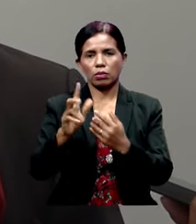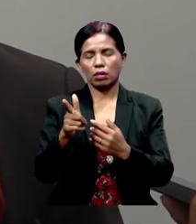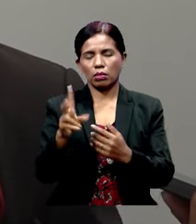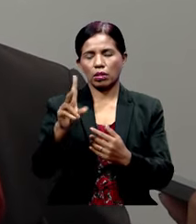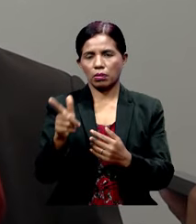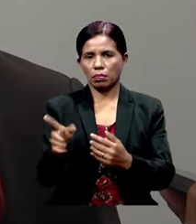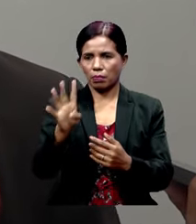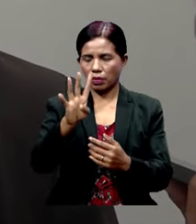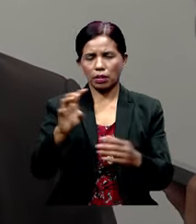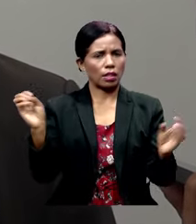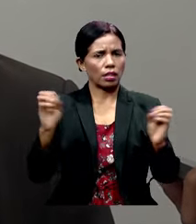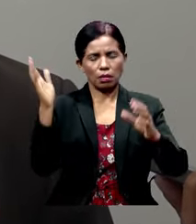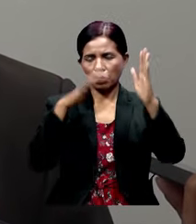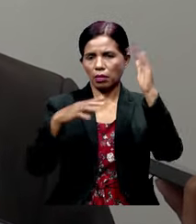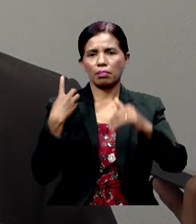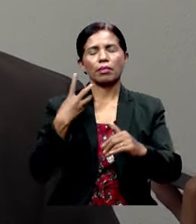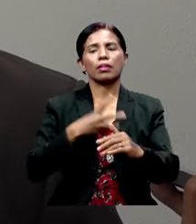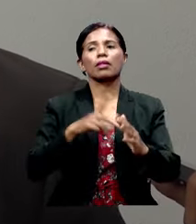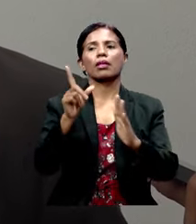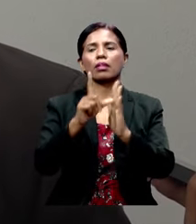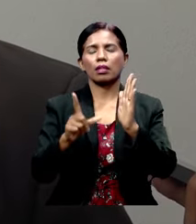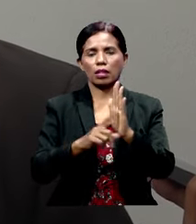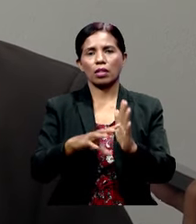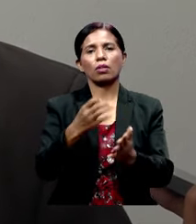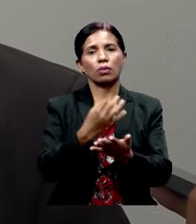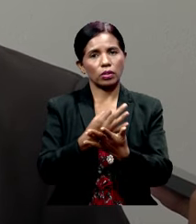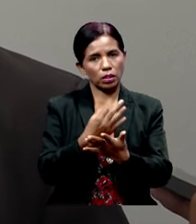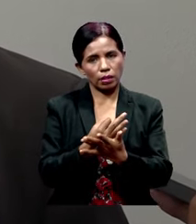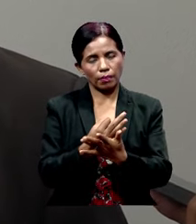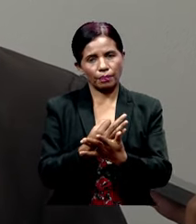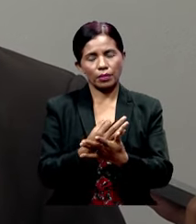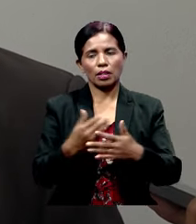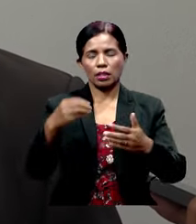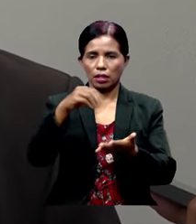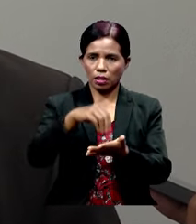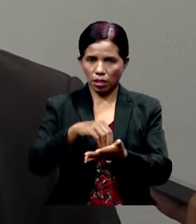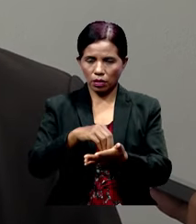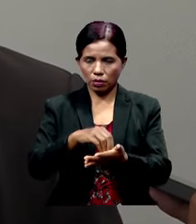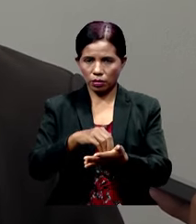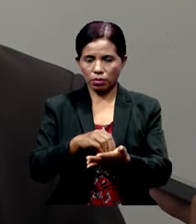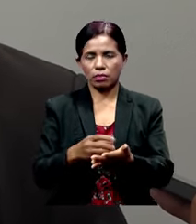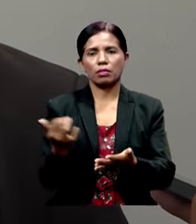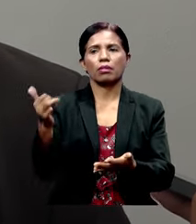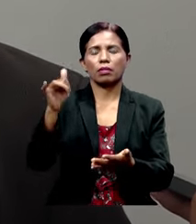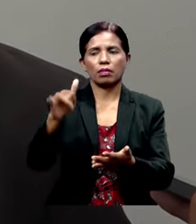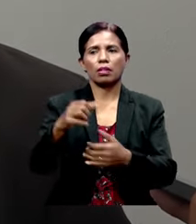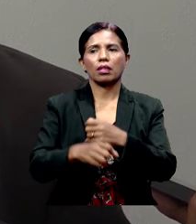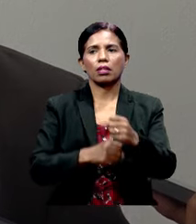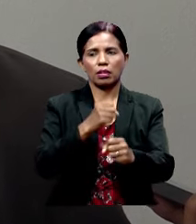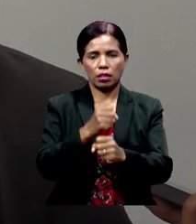tinha lei enquadramento orçamental mos prevê ela ba be, periodo ida